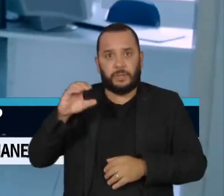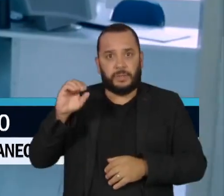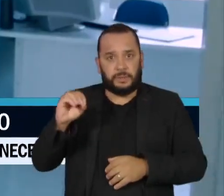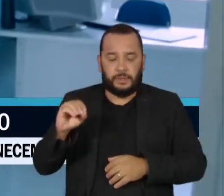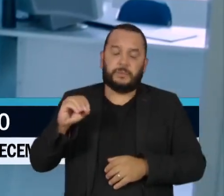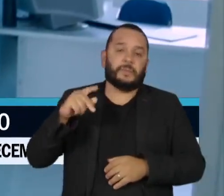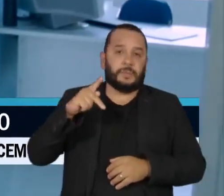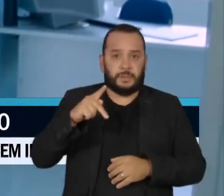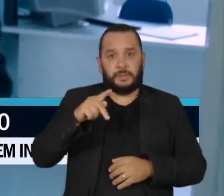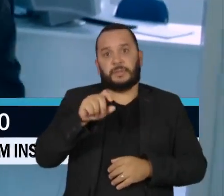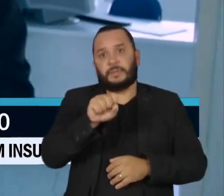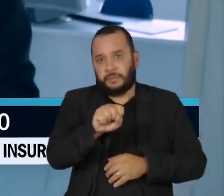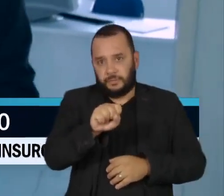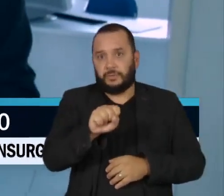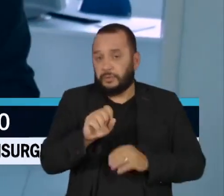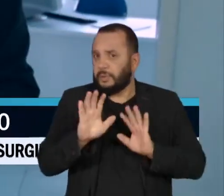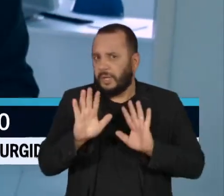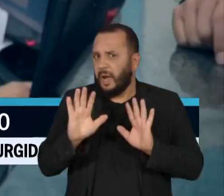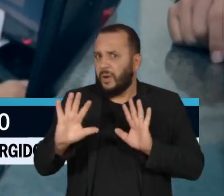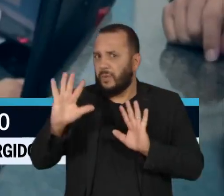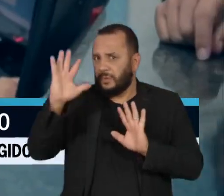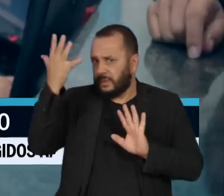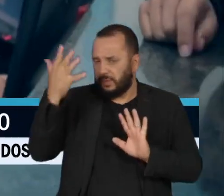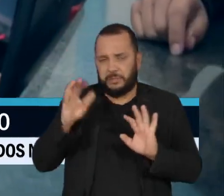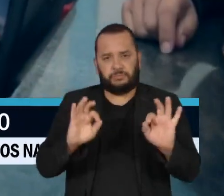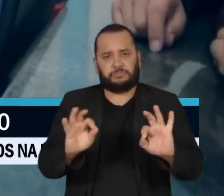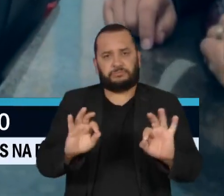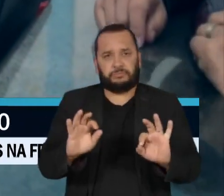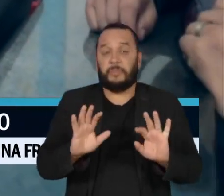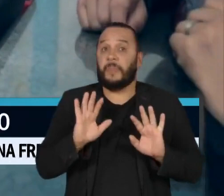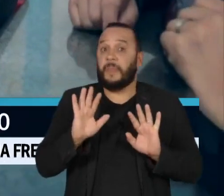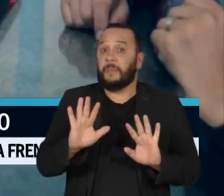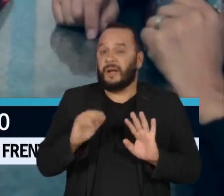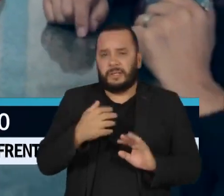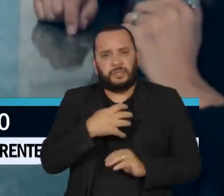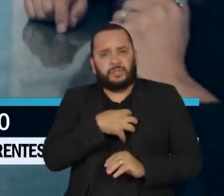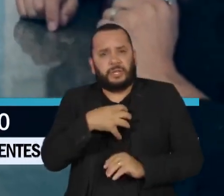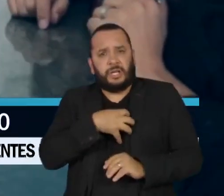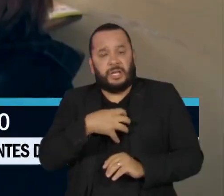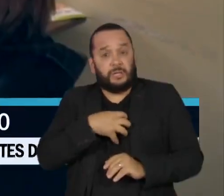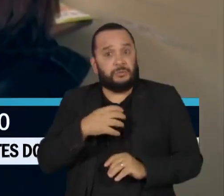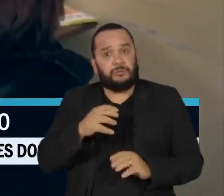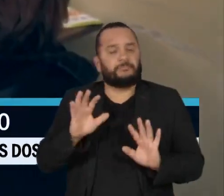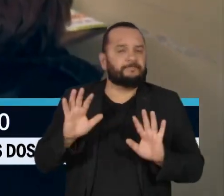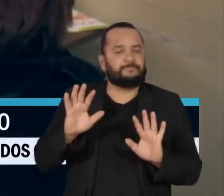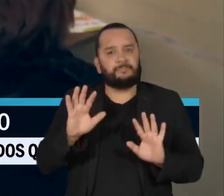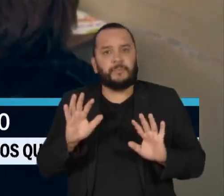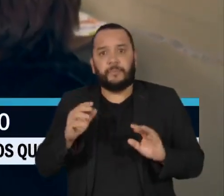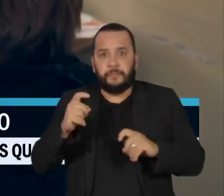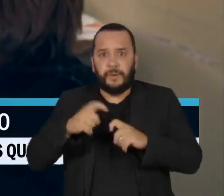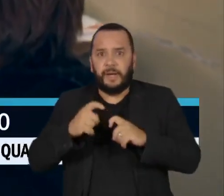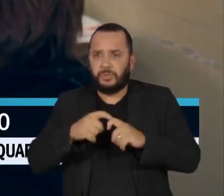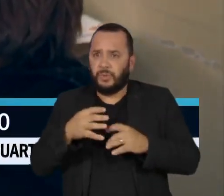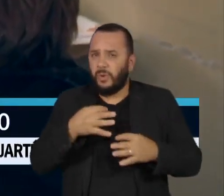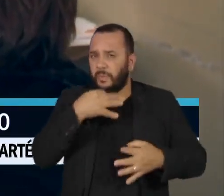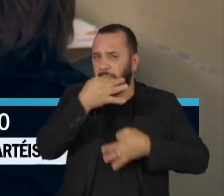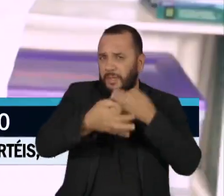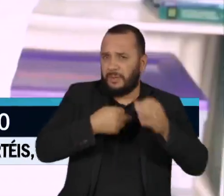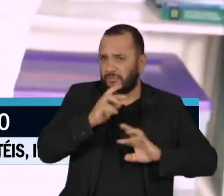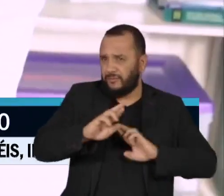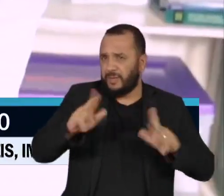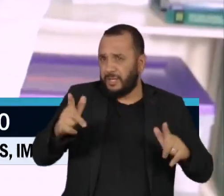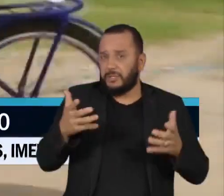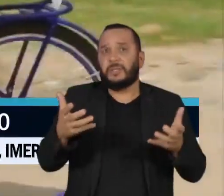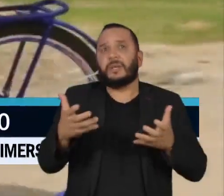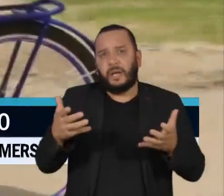mesmo em formato diferente A retomada do programa ainda de vídeo opiniões na classe médica que defende maior qualidade na formação